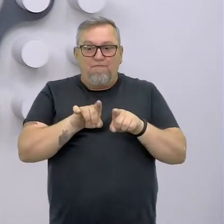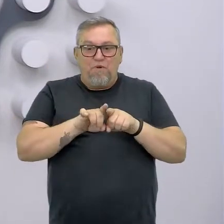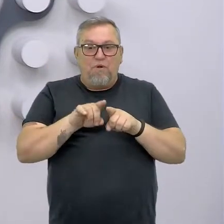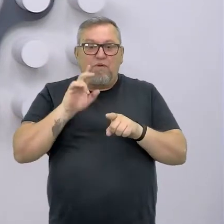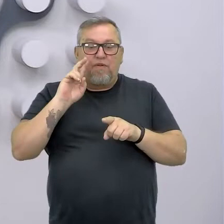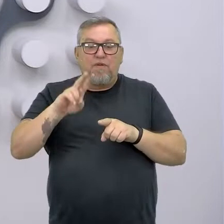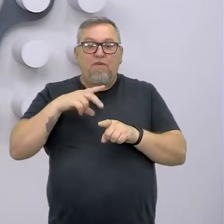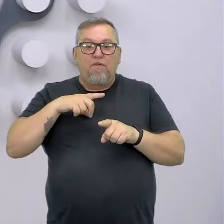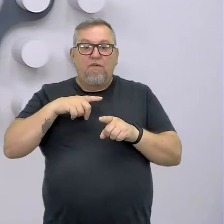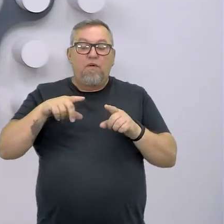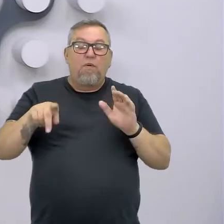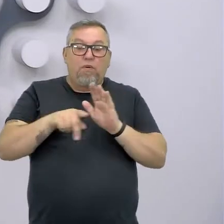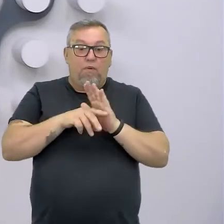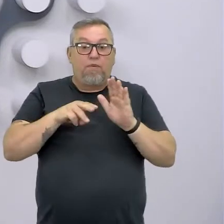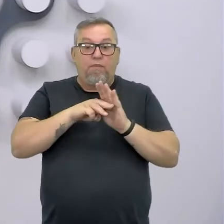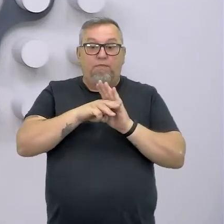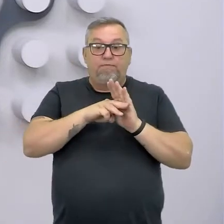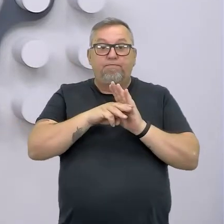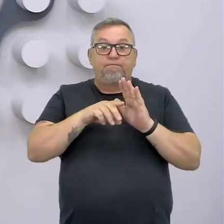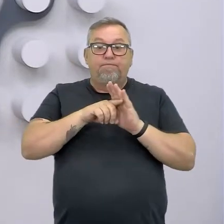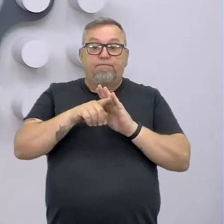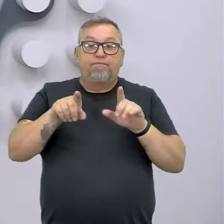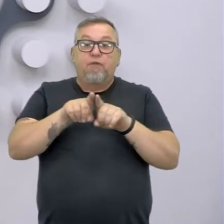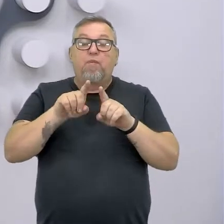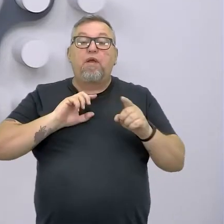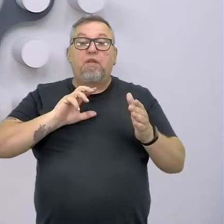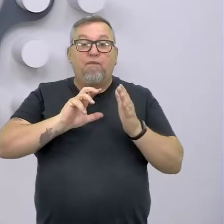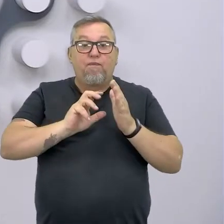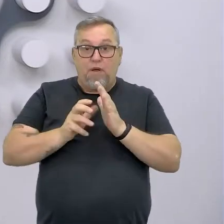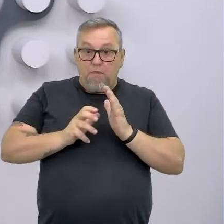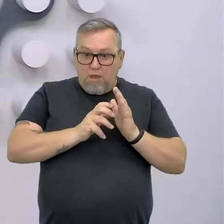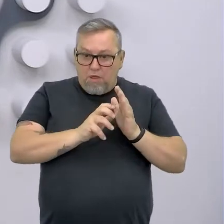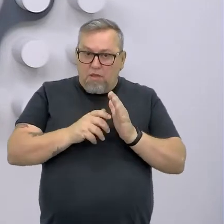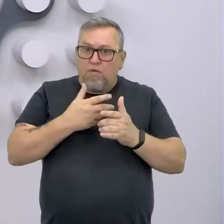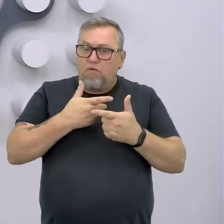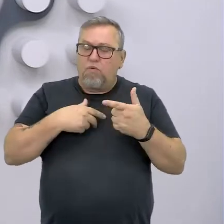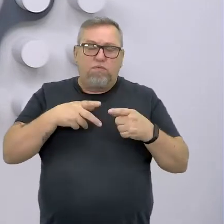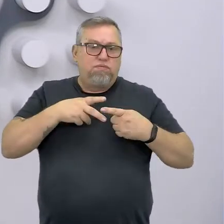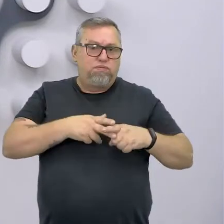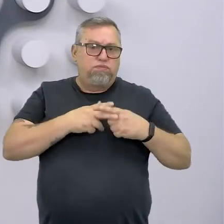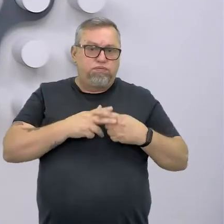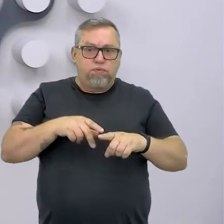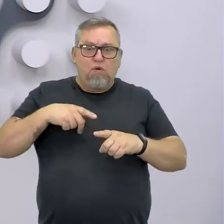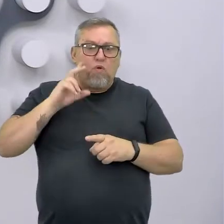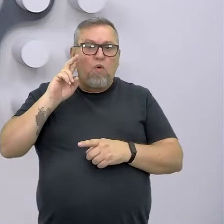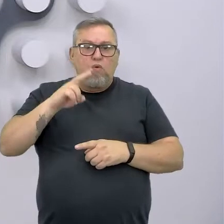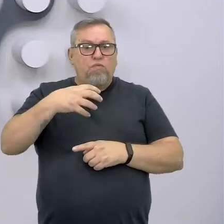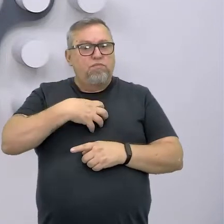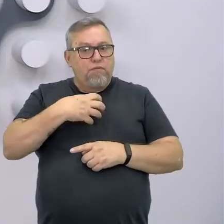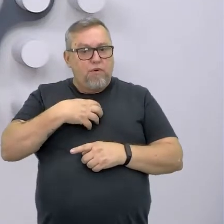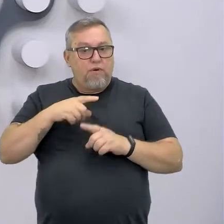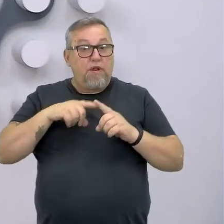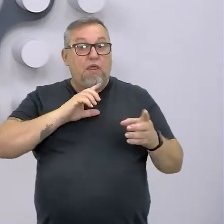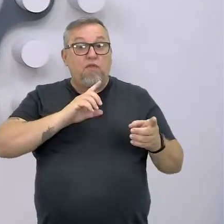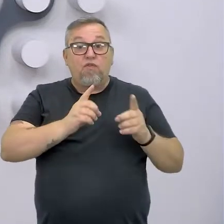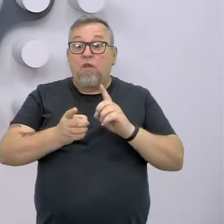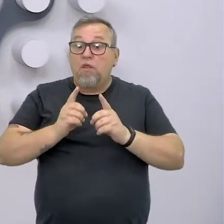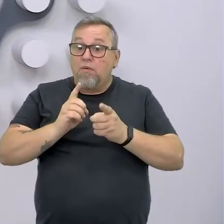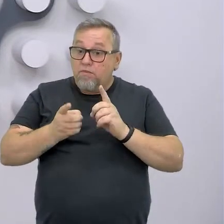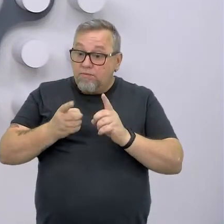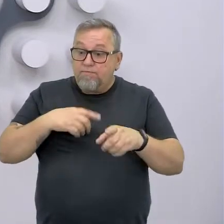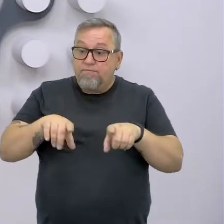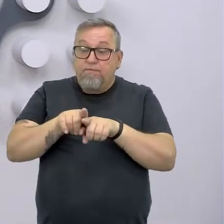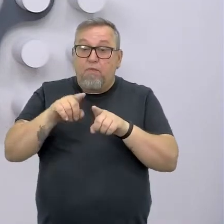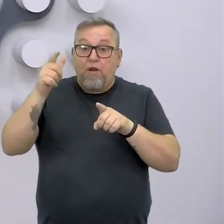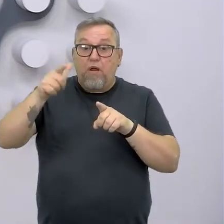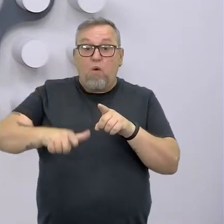seria isso, um método de pesquisa. Então são ferramentas. Essa é uma ferramenta, por exemplo, essa ferramenta das dinâmicas, né? E